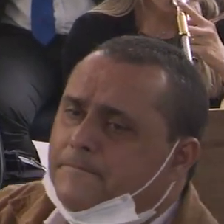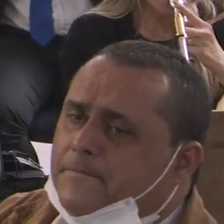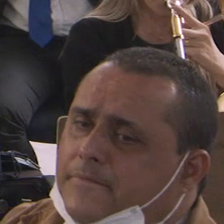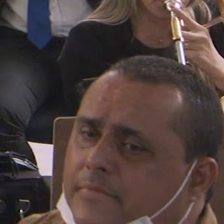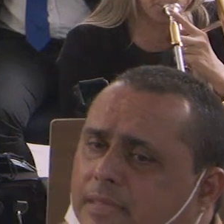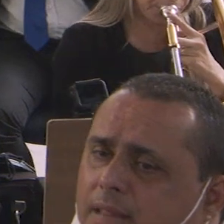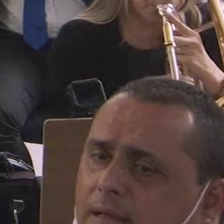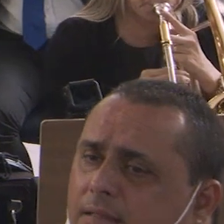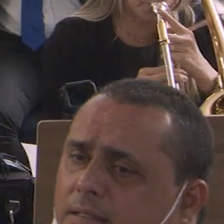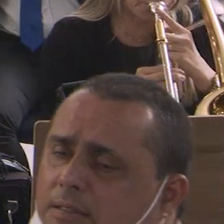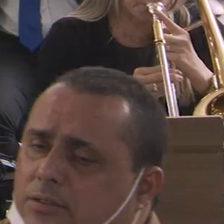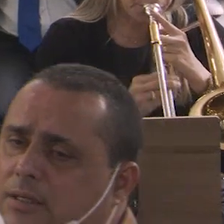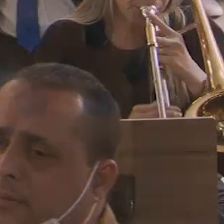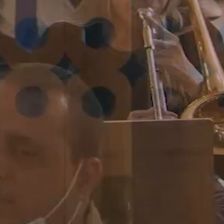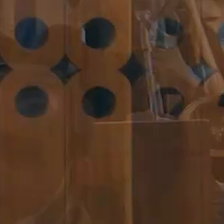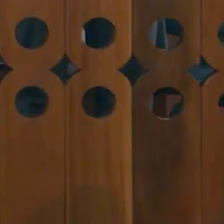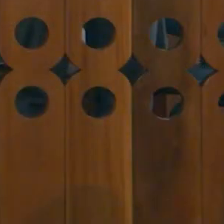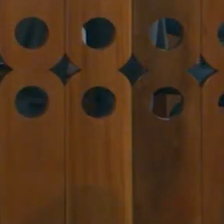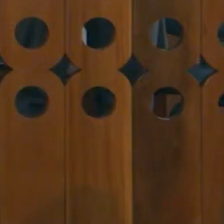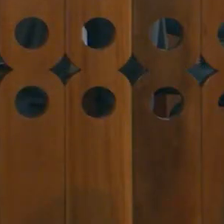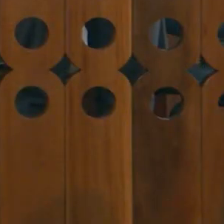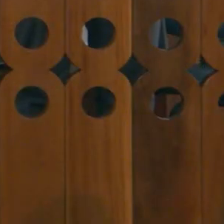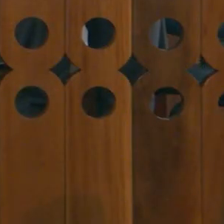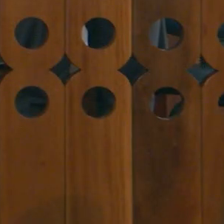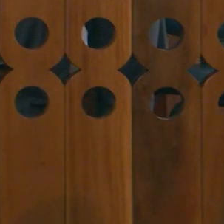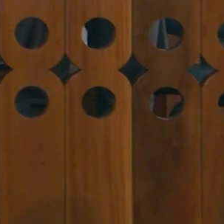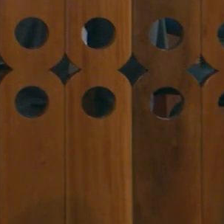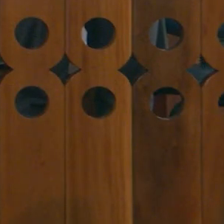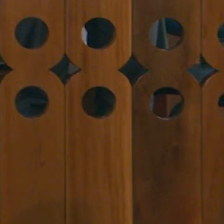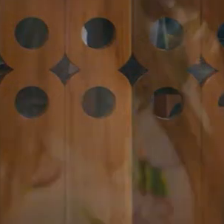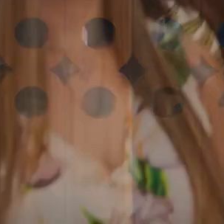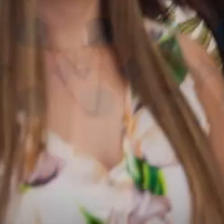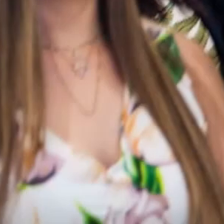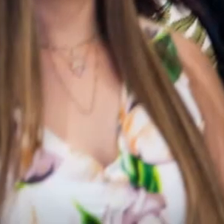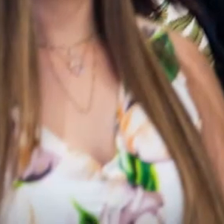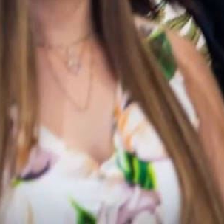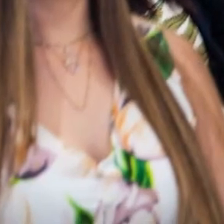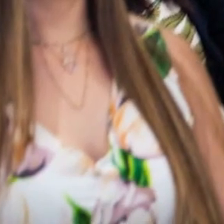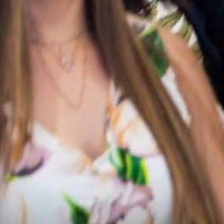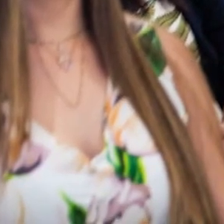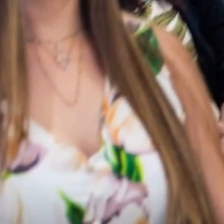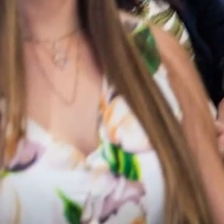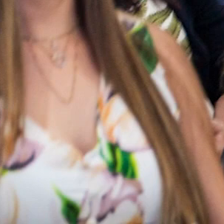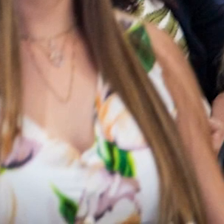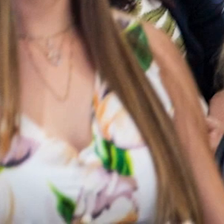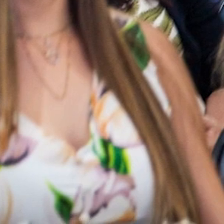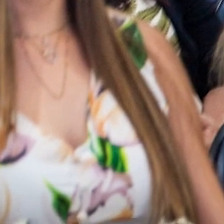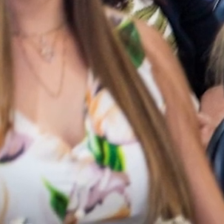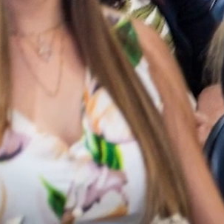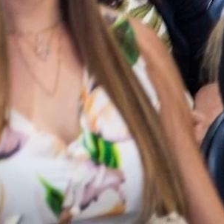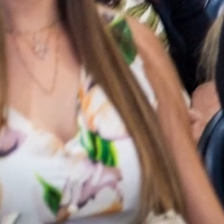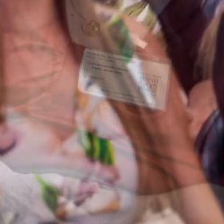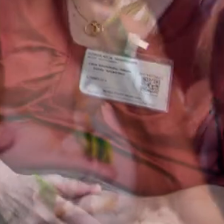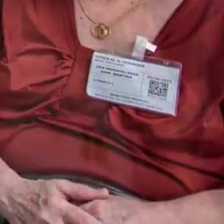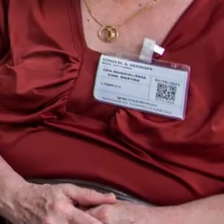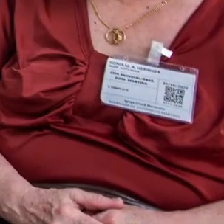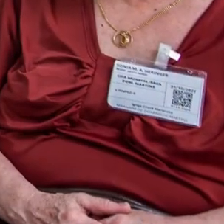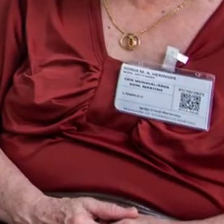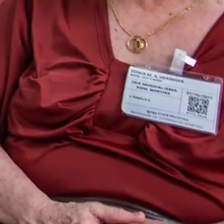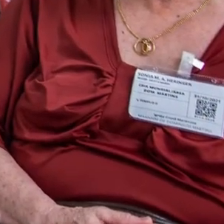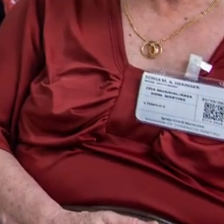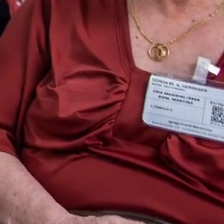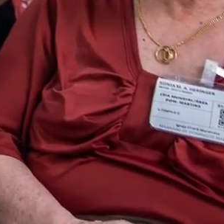que foram captadas ali no Manaim de Domingos Martins, onde havia uma grande quantidade de pessoas,